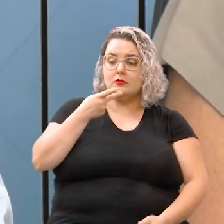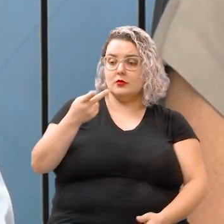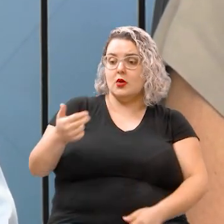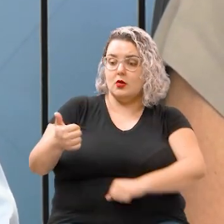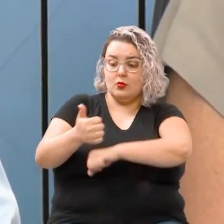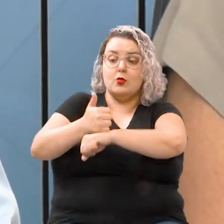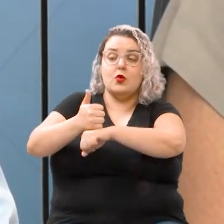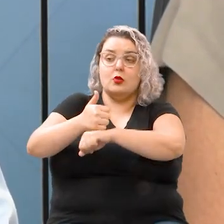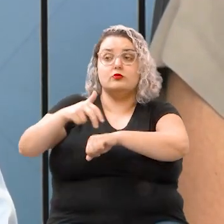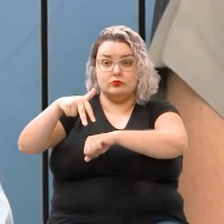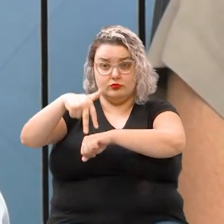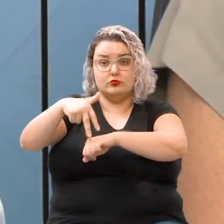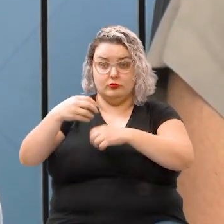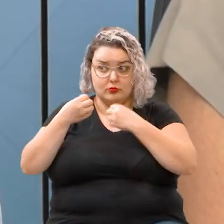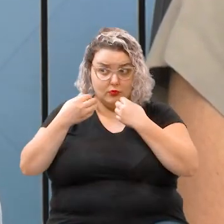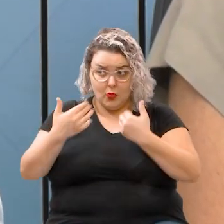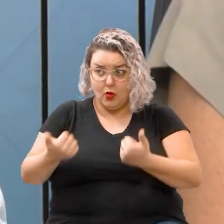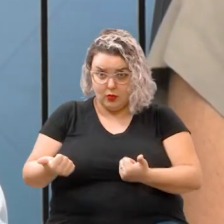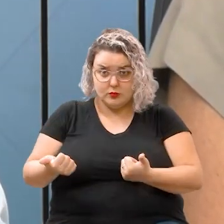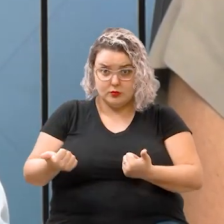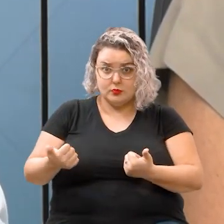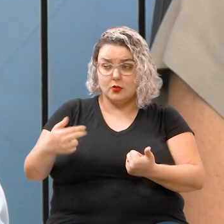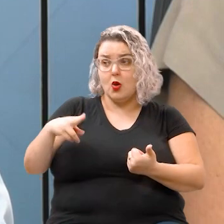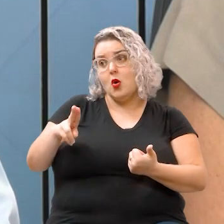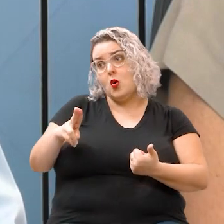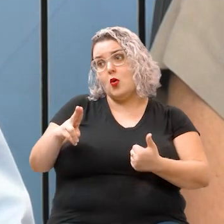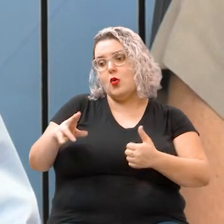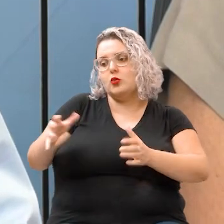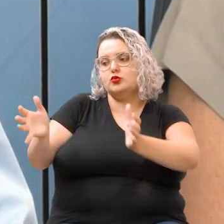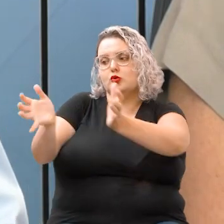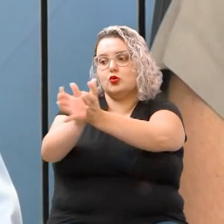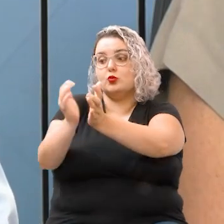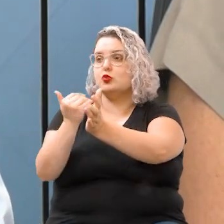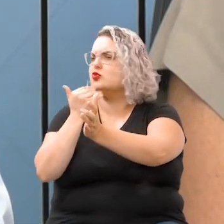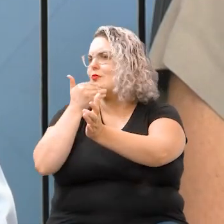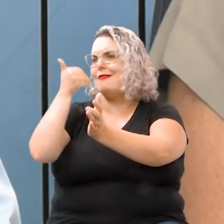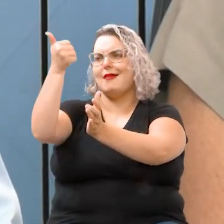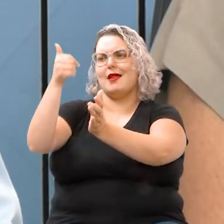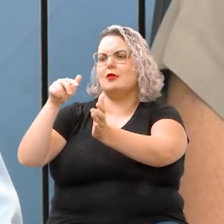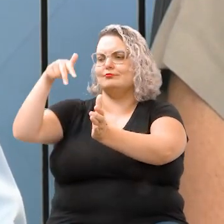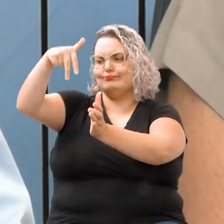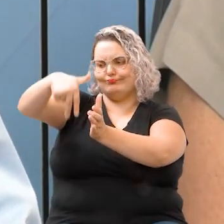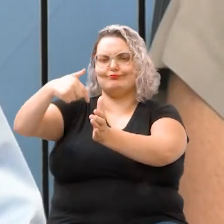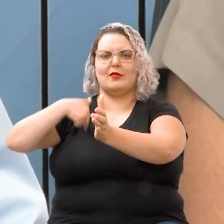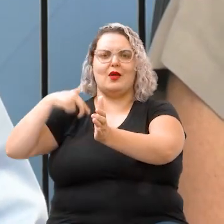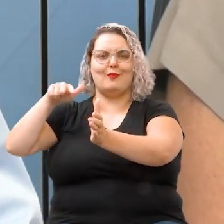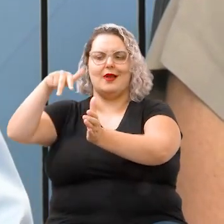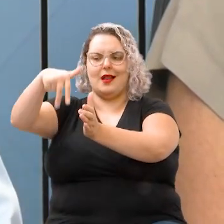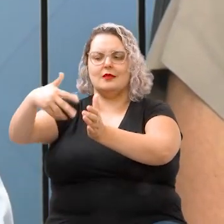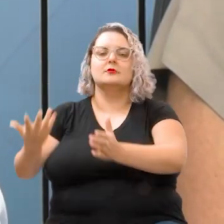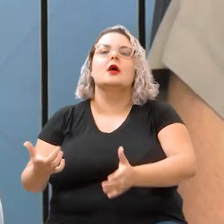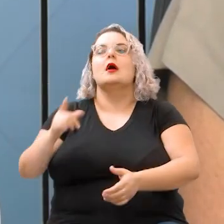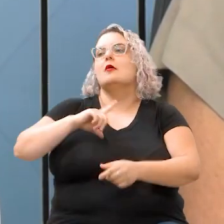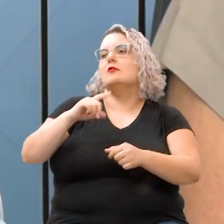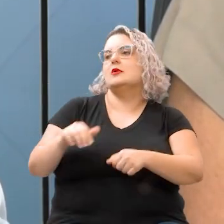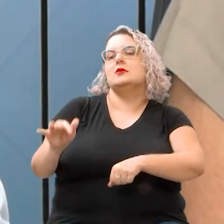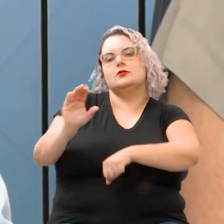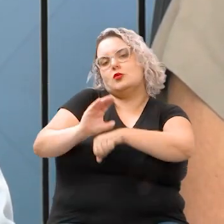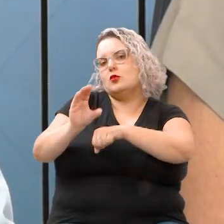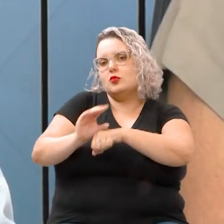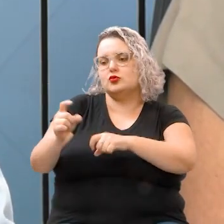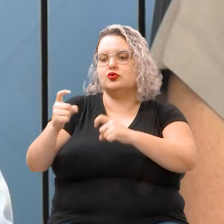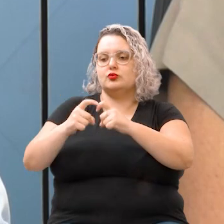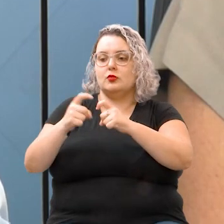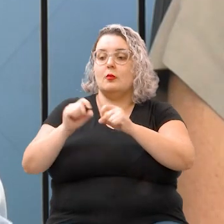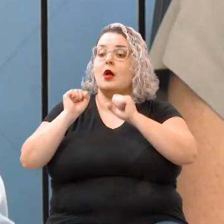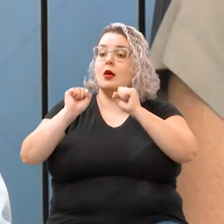dentista que fosse bom ou estivesse entre os melhores dentistas. Aí acabei fazendo uma outra faculdade, um curso de medicina, para que a